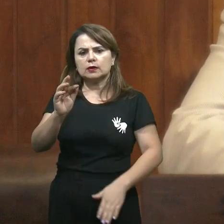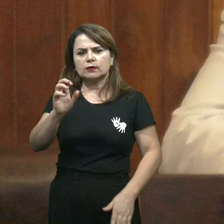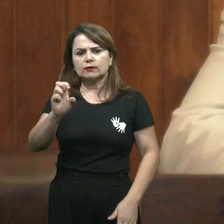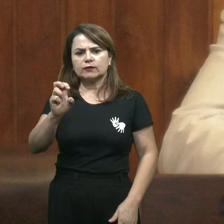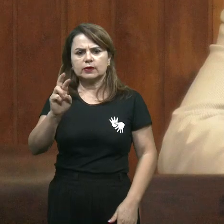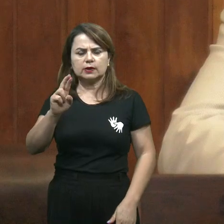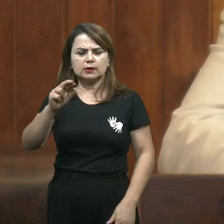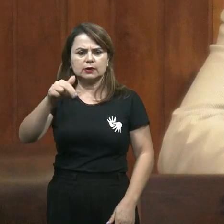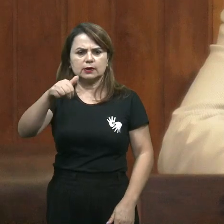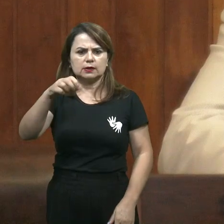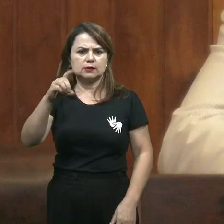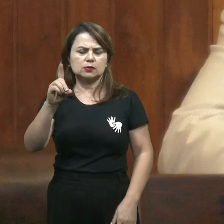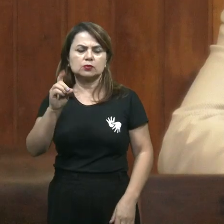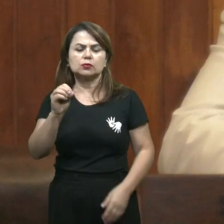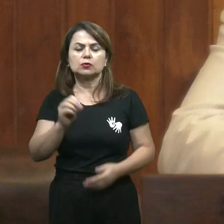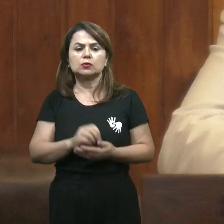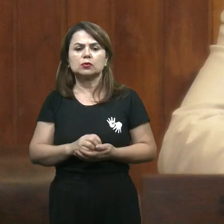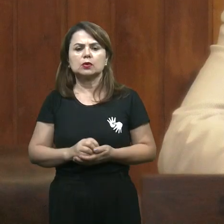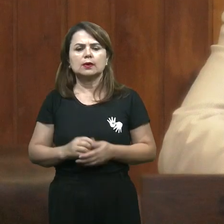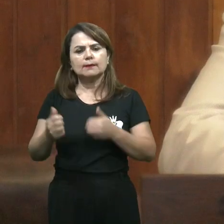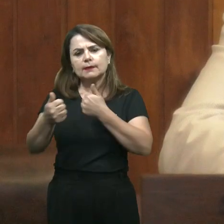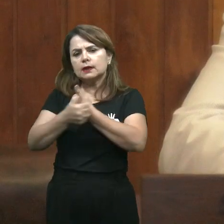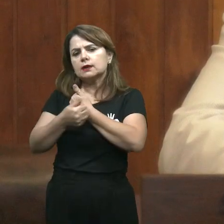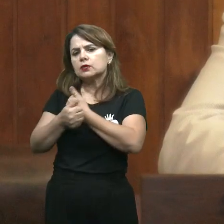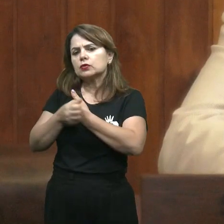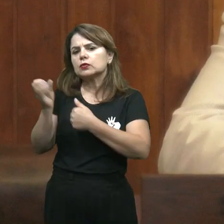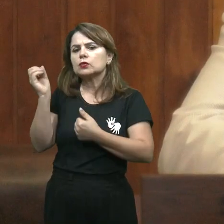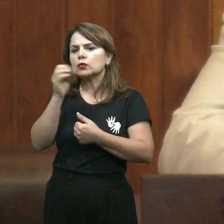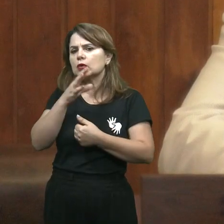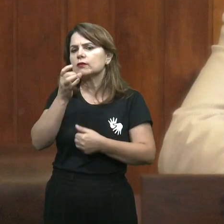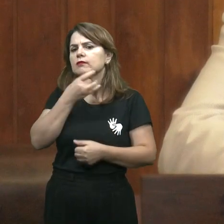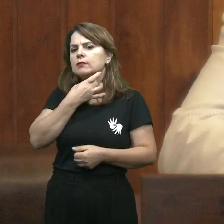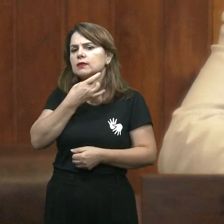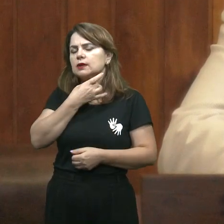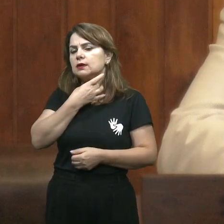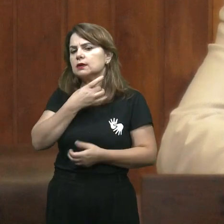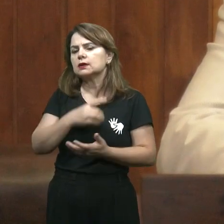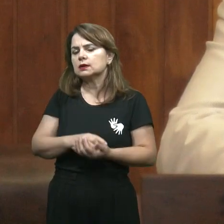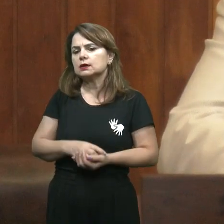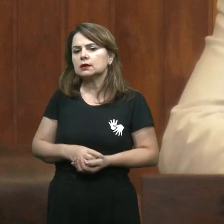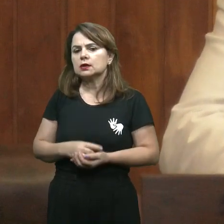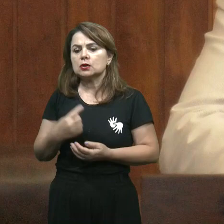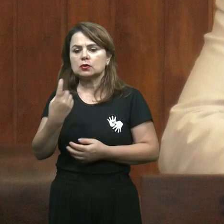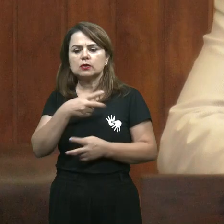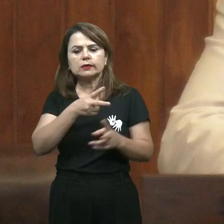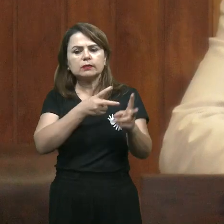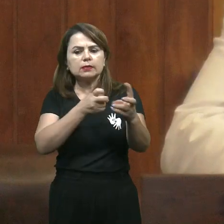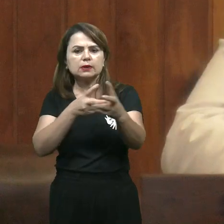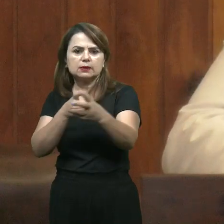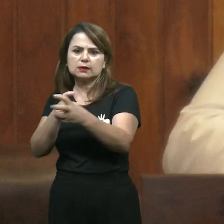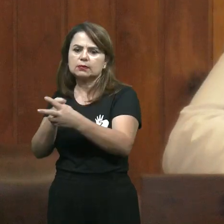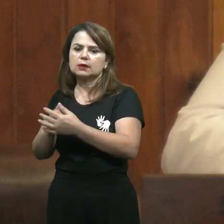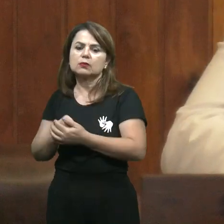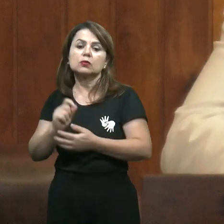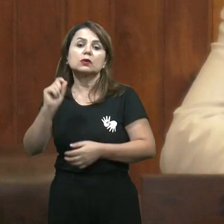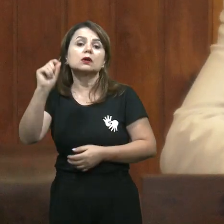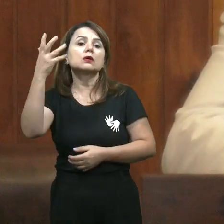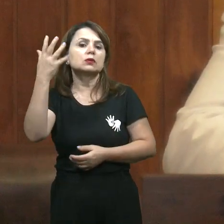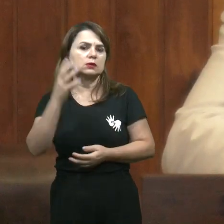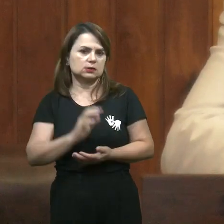Jardim São Vicente de Paula, na Zona Sul, onde observamos tudo o que está acontecendo. Veja,